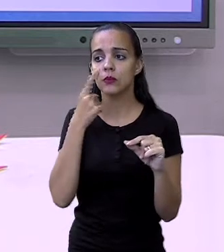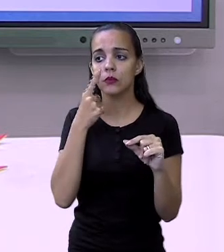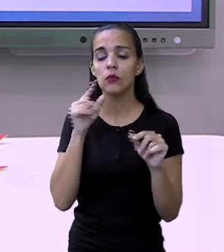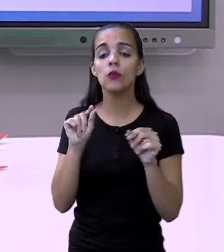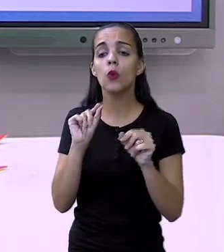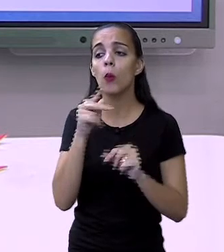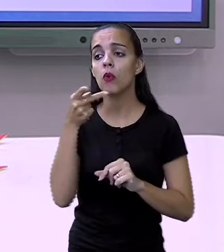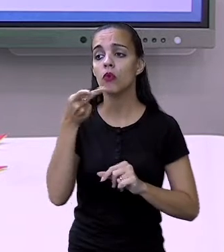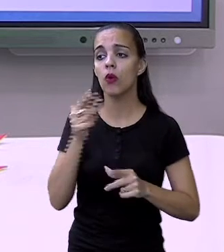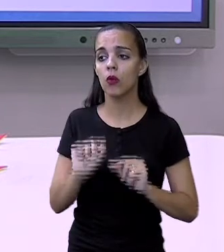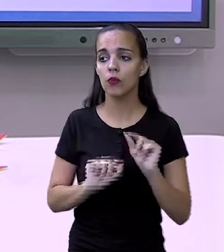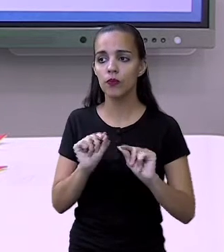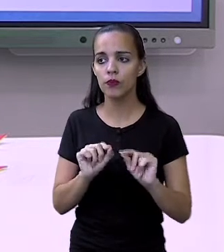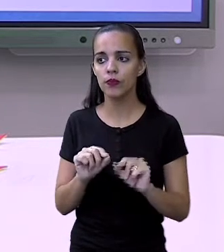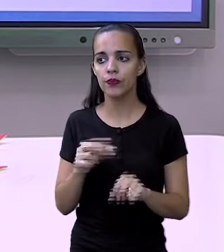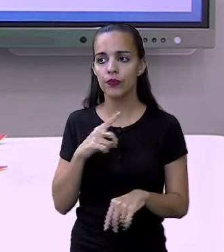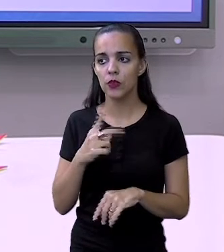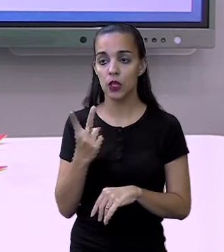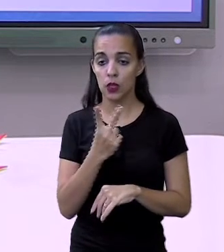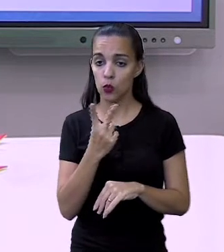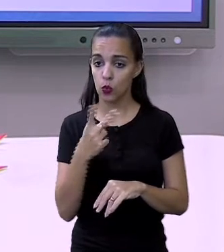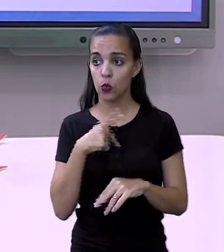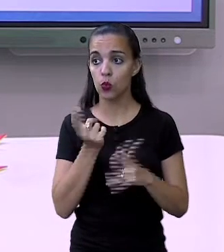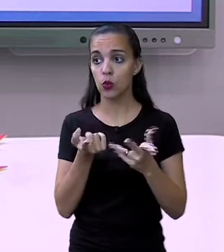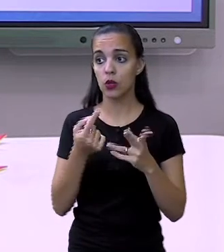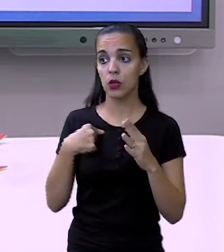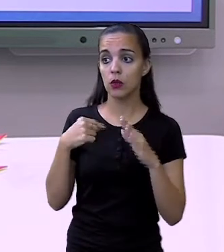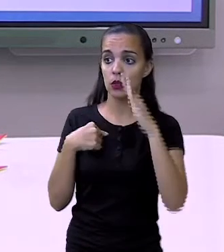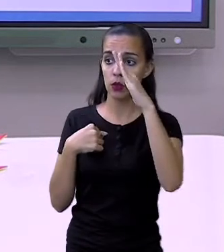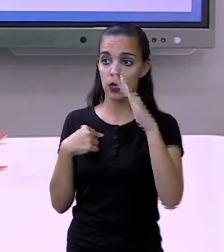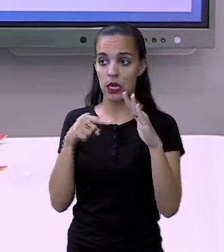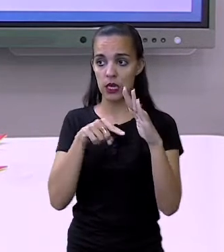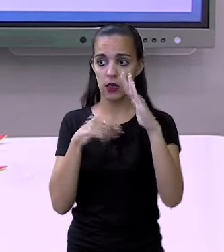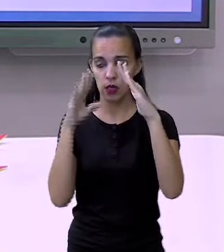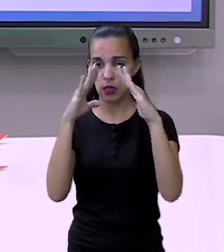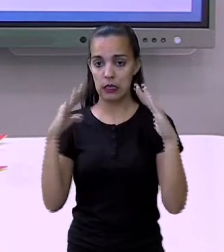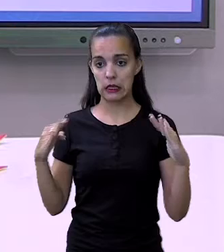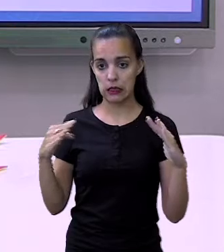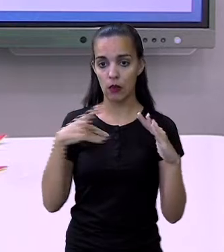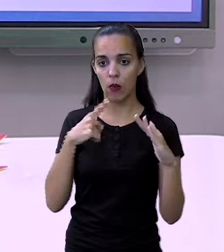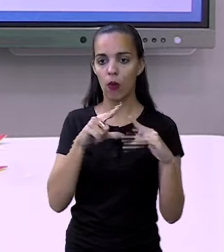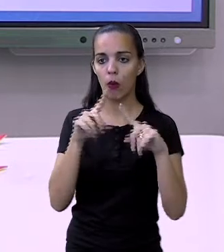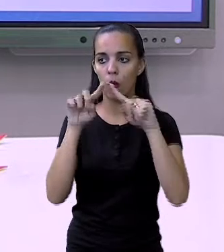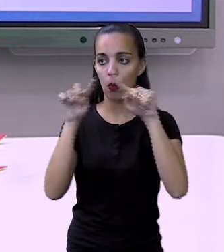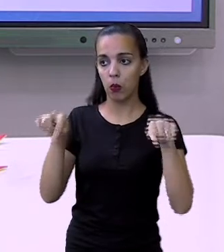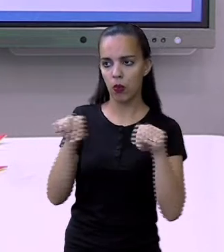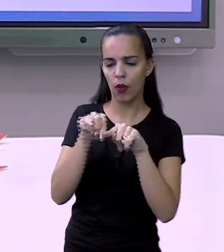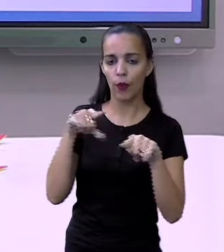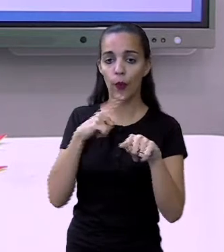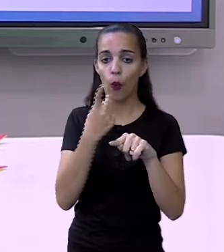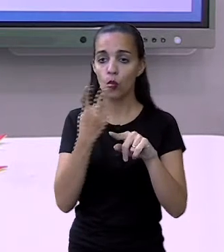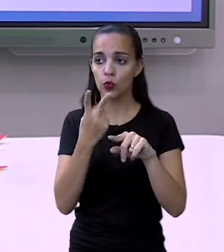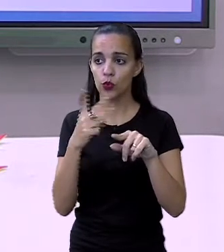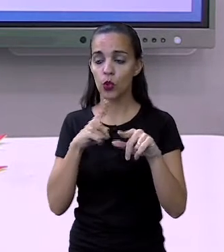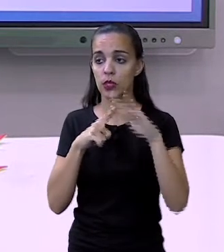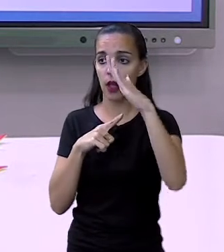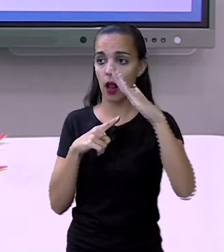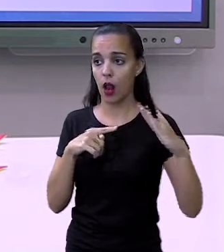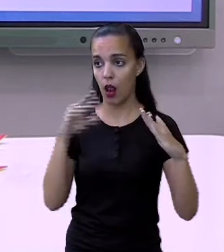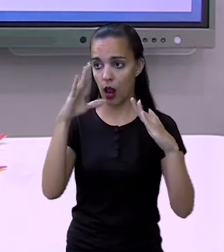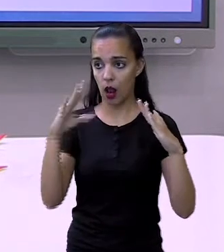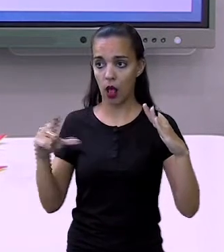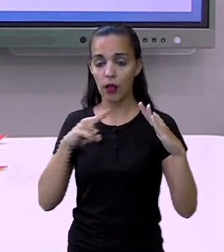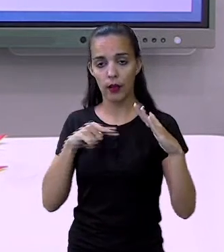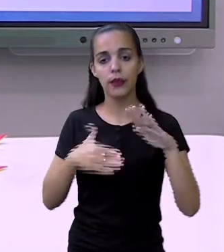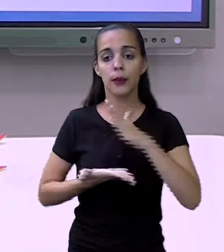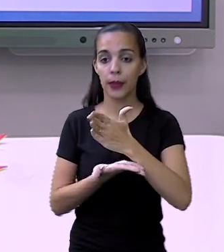posso falar? Esse triângulo aqui, eu posso falar que eu tenho ângulo igual a ângulo, os da